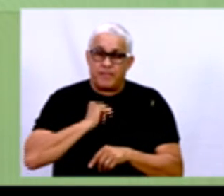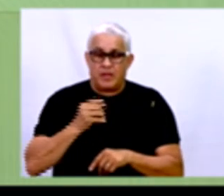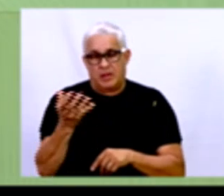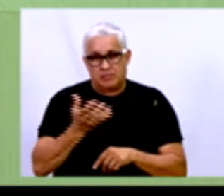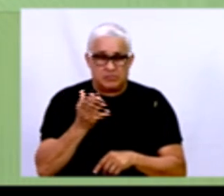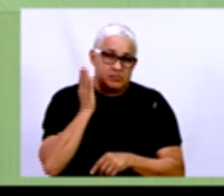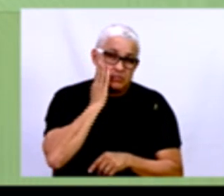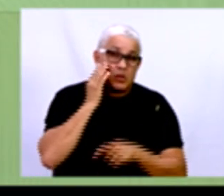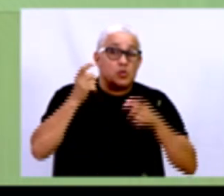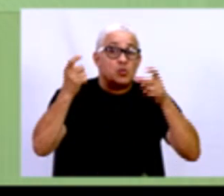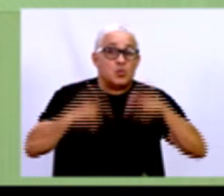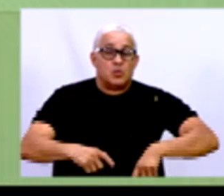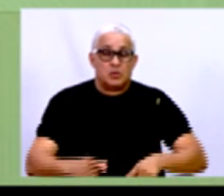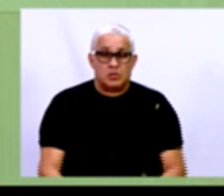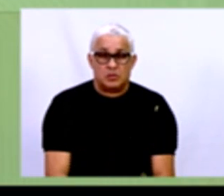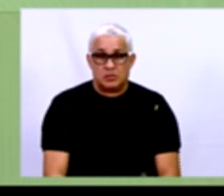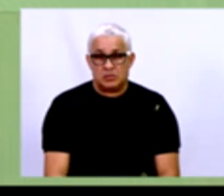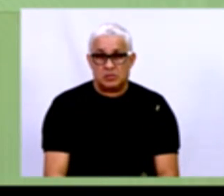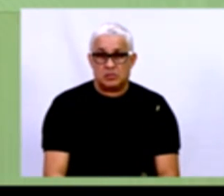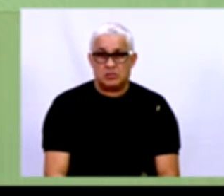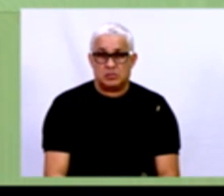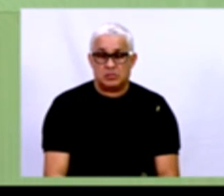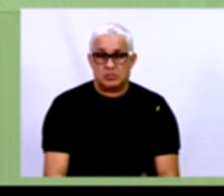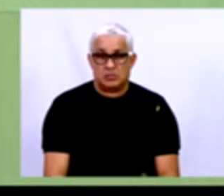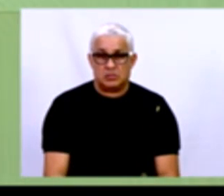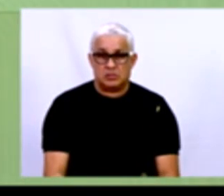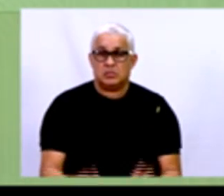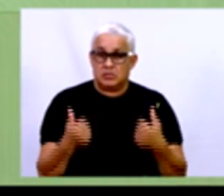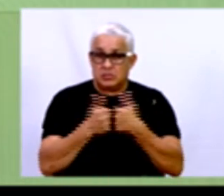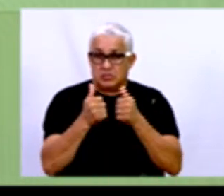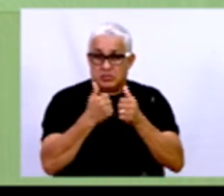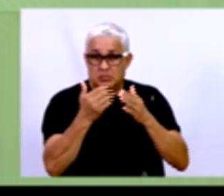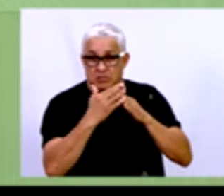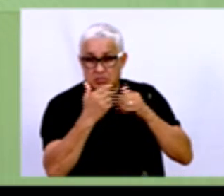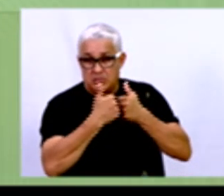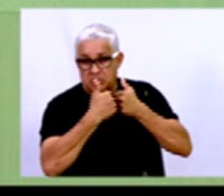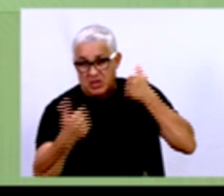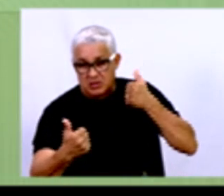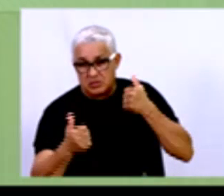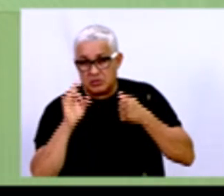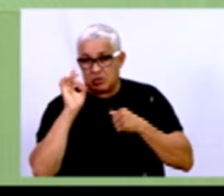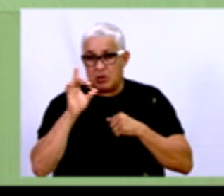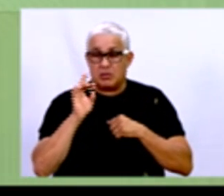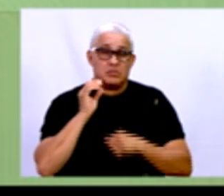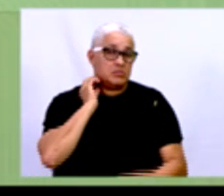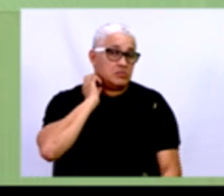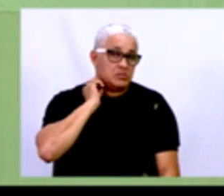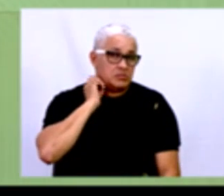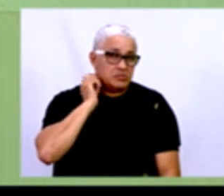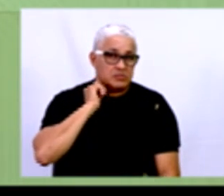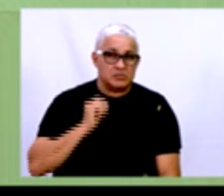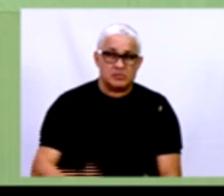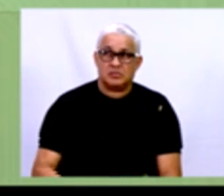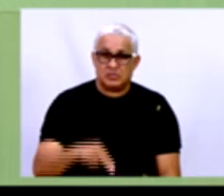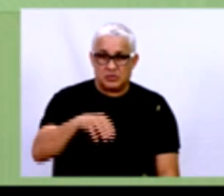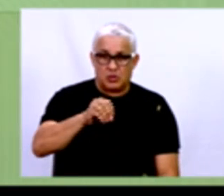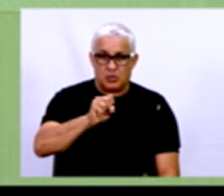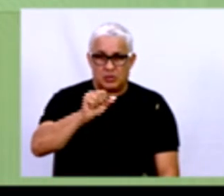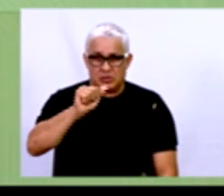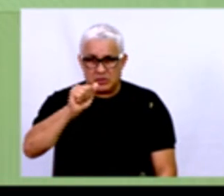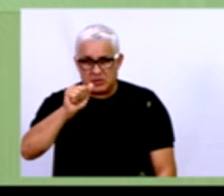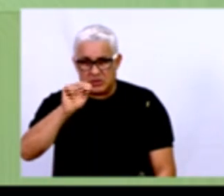saber onde está e onde pegar a condução mais próxima. Basta dizer: Nossa Senhora, onde que